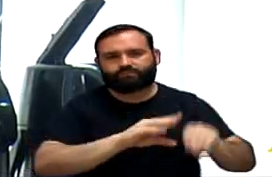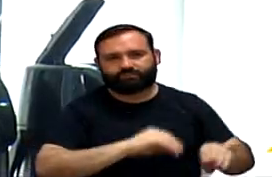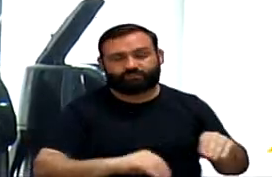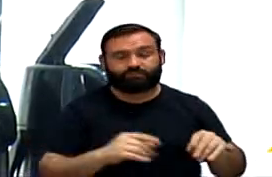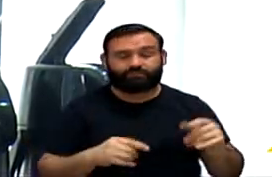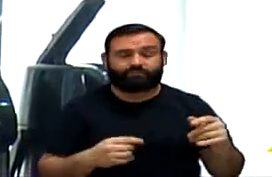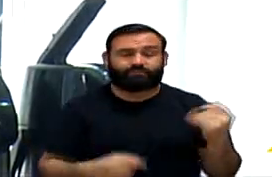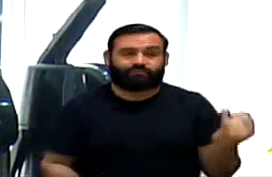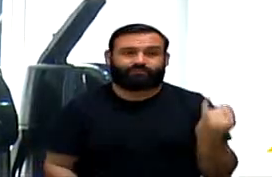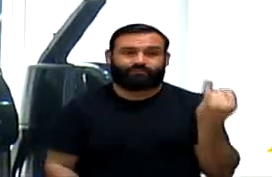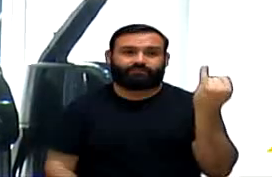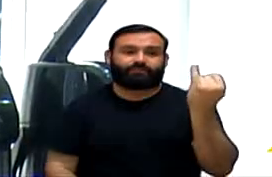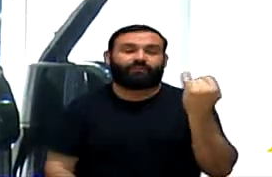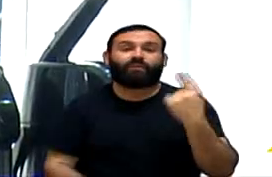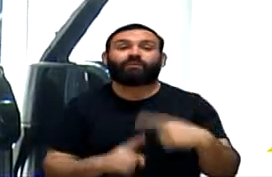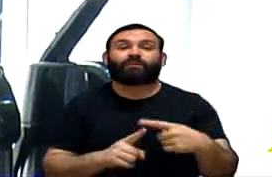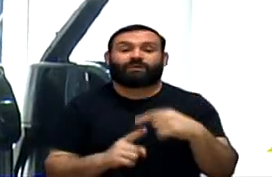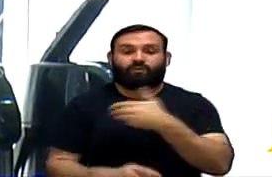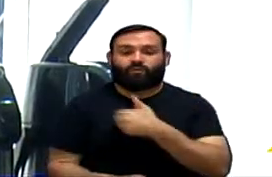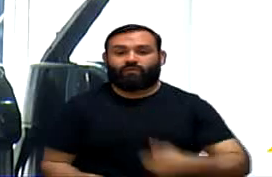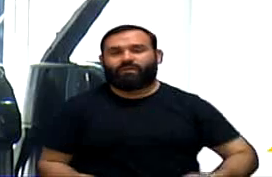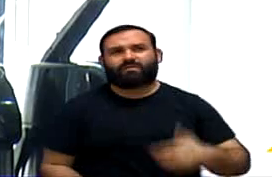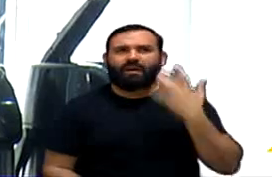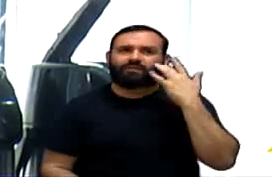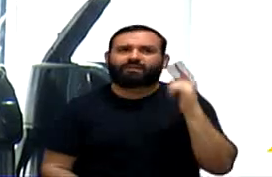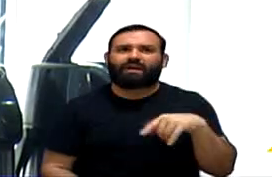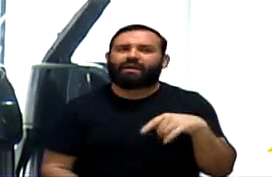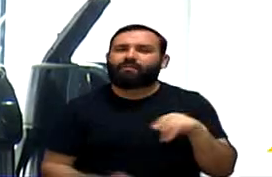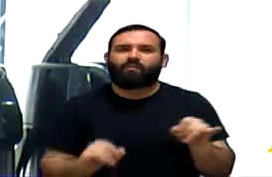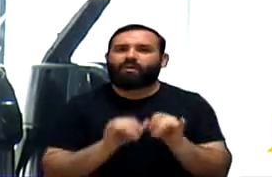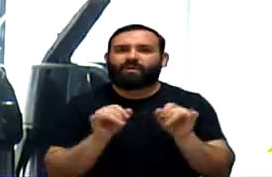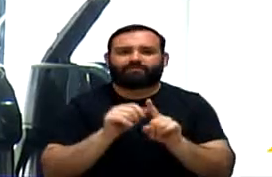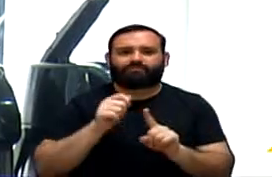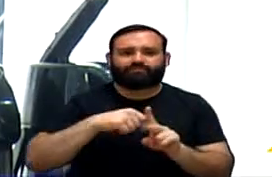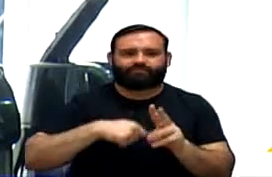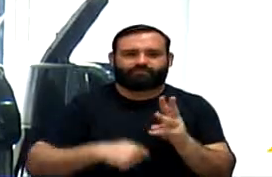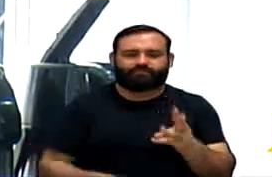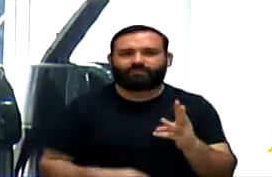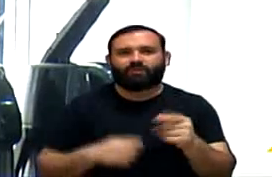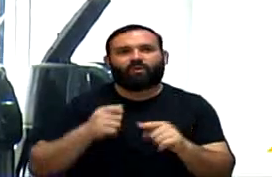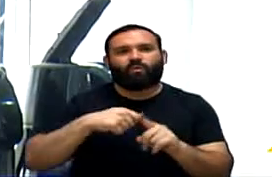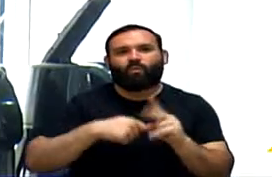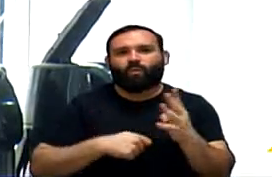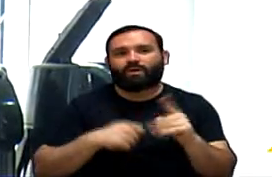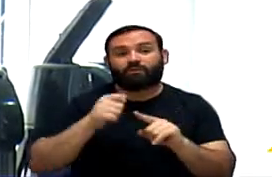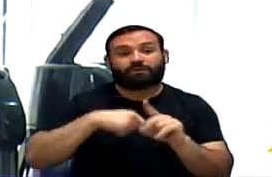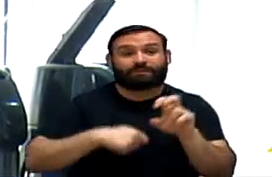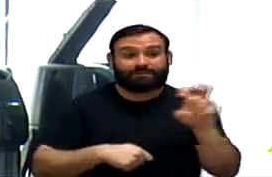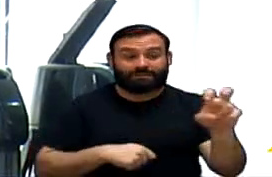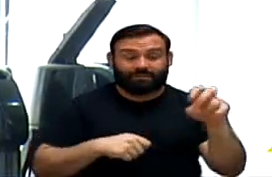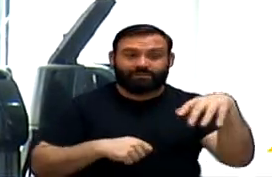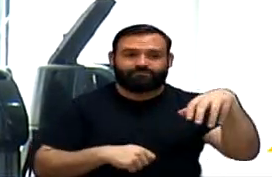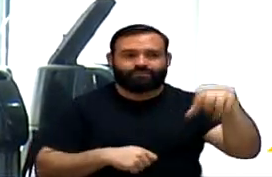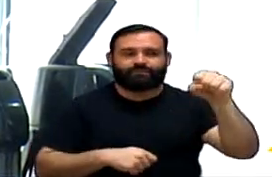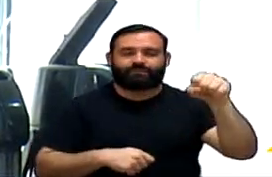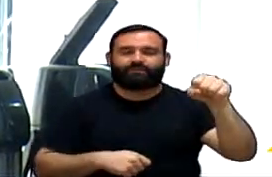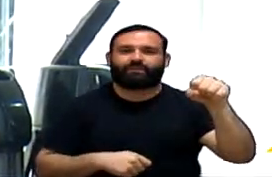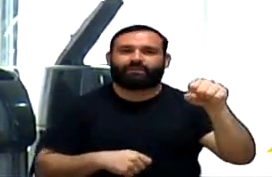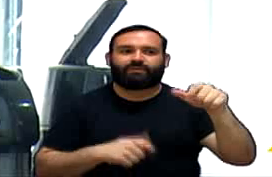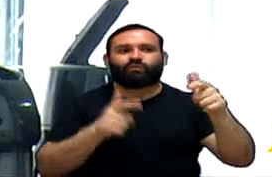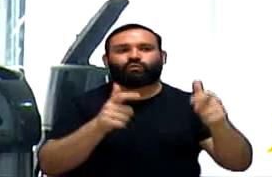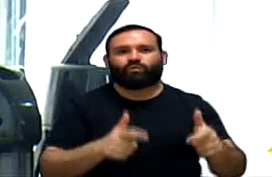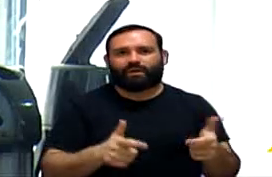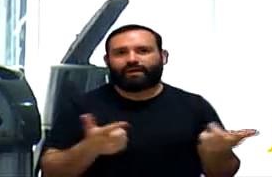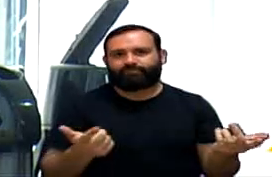detalhe porque para pro governo deve ser um detalhe né porque ficar 3S meses quro 5 meses com uma luz apagada numa